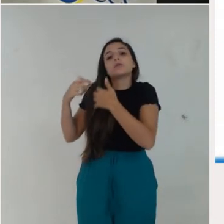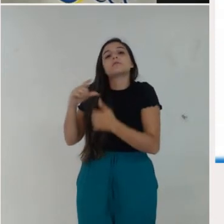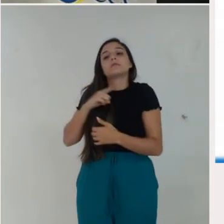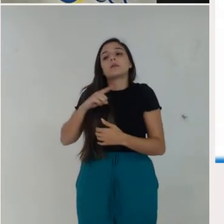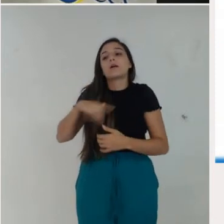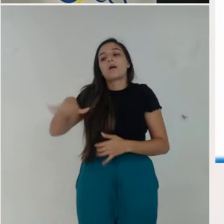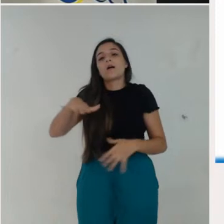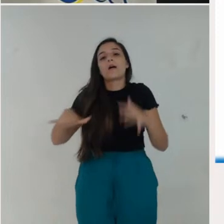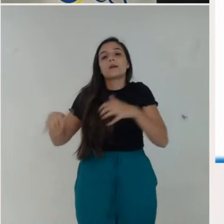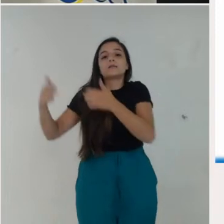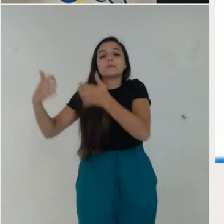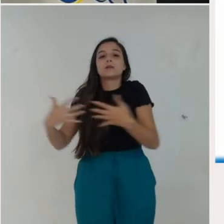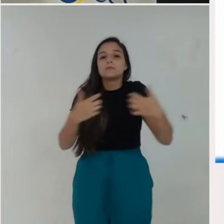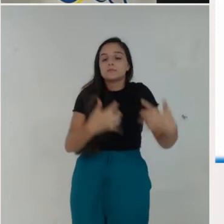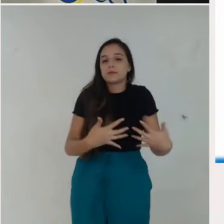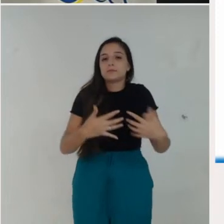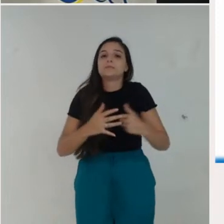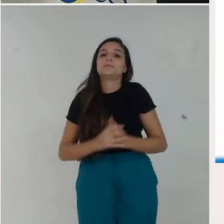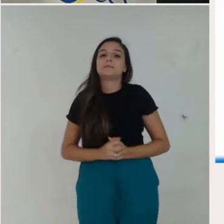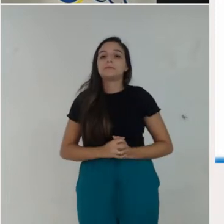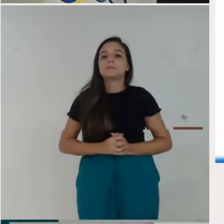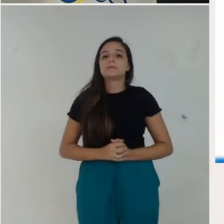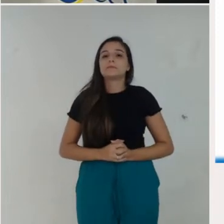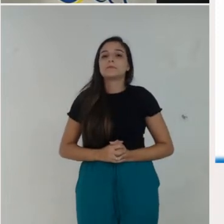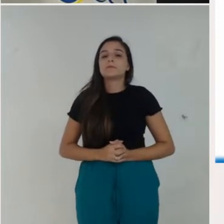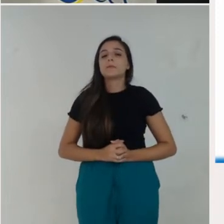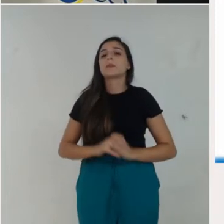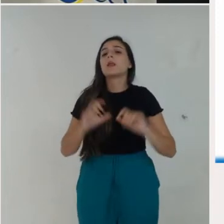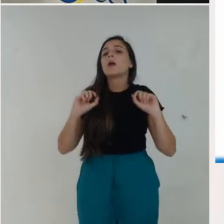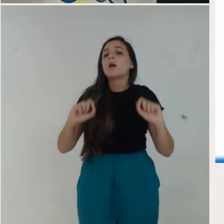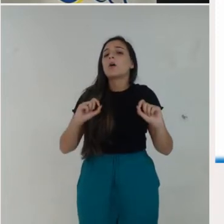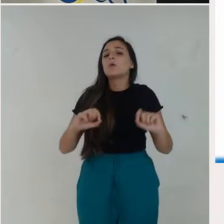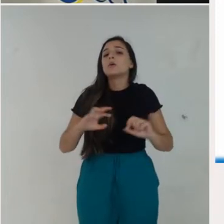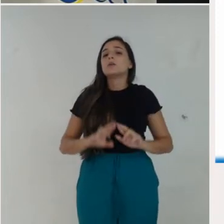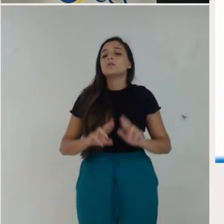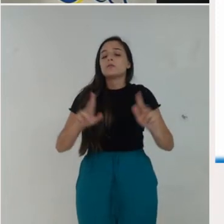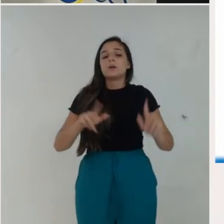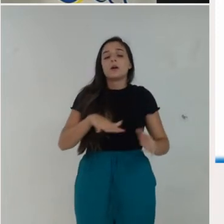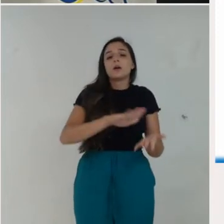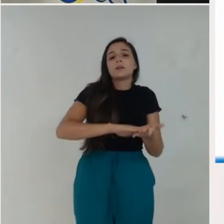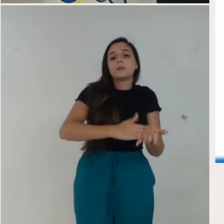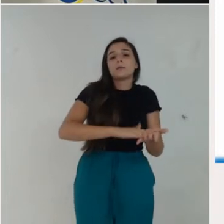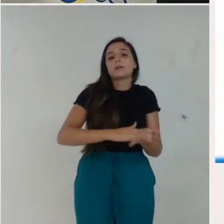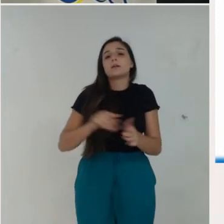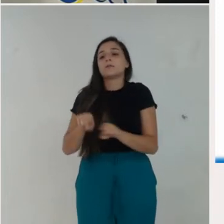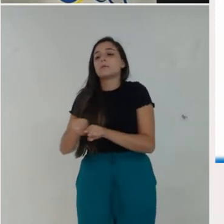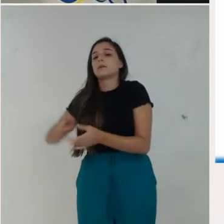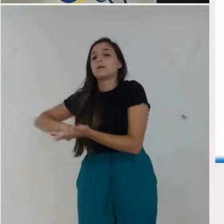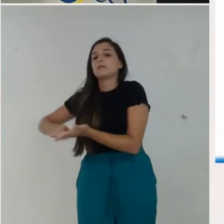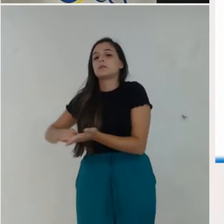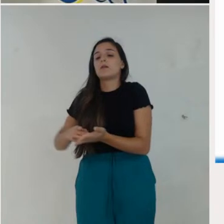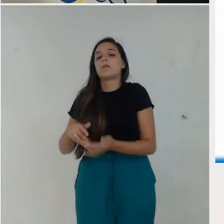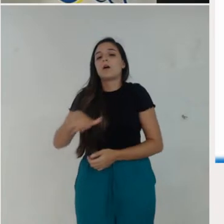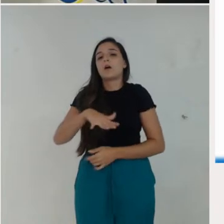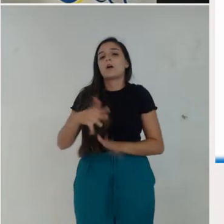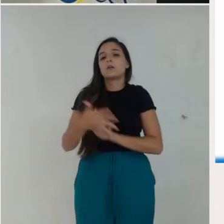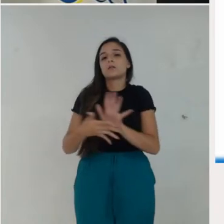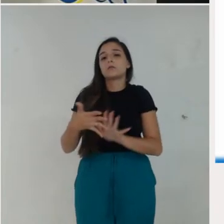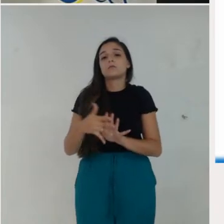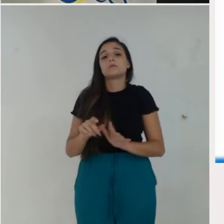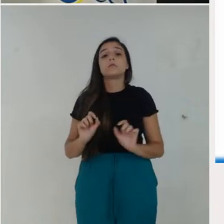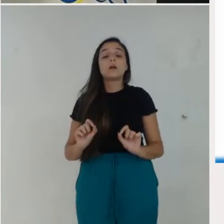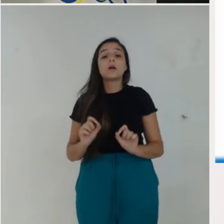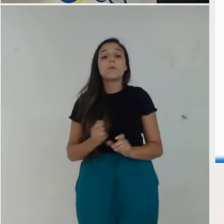campos. E o que é diferente nos estudos da tradução e interpretação de línguas de sinais? É a